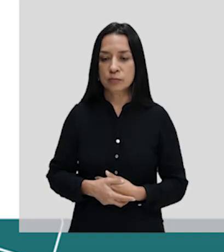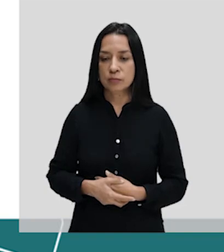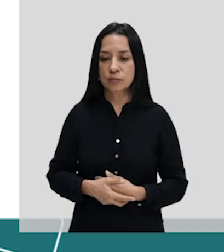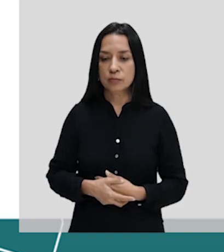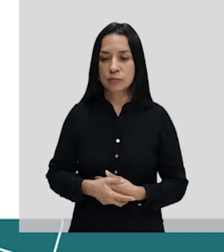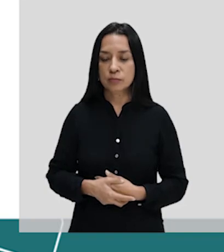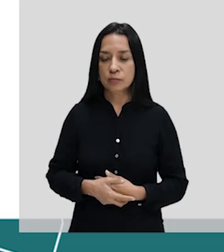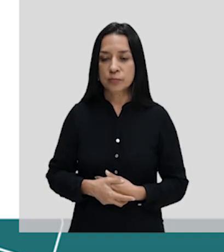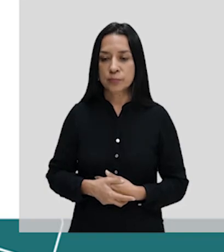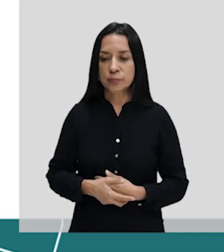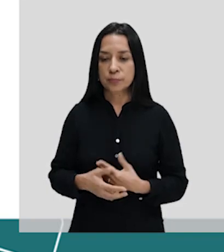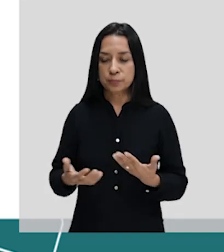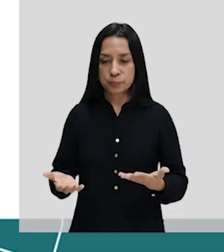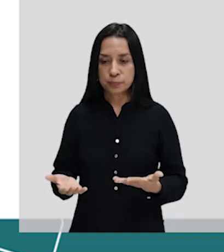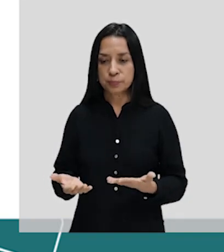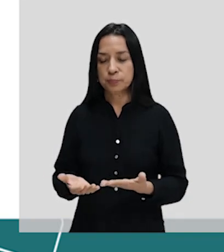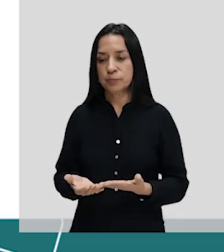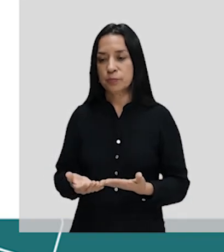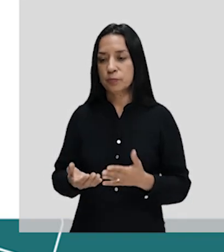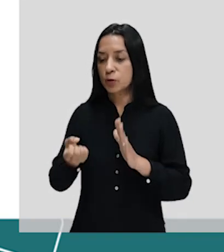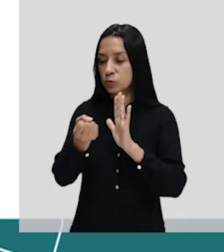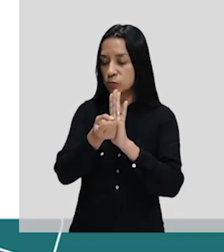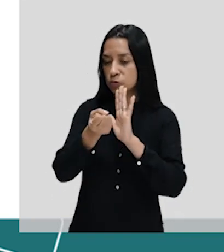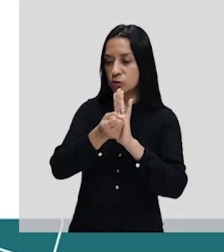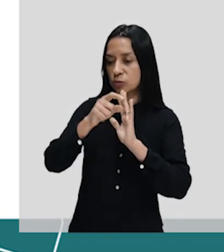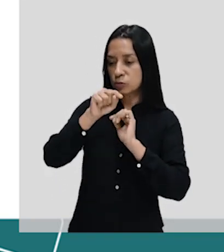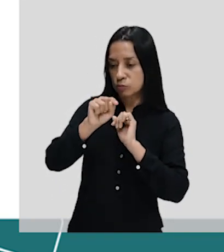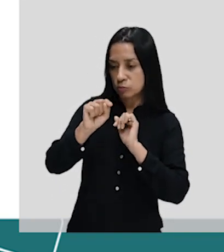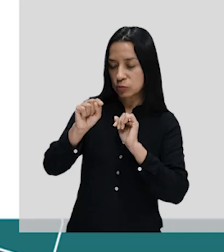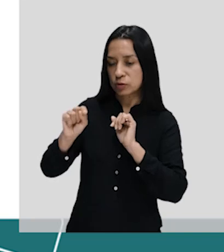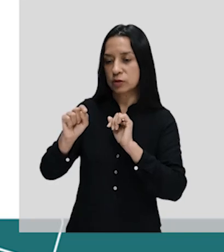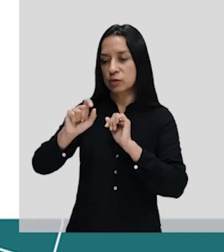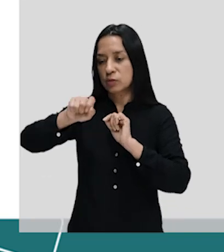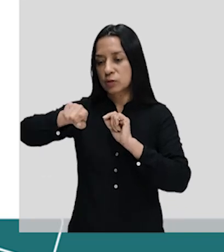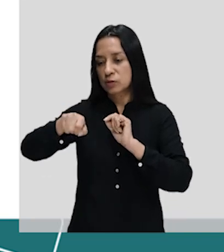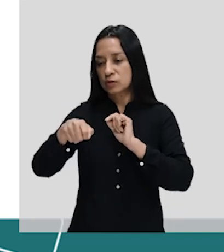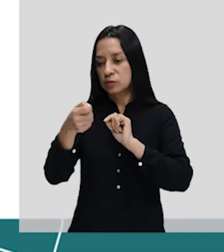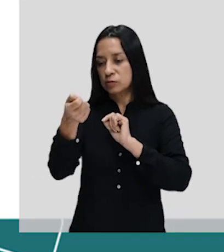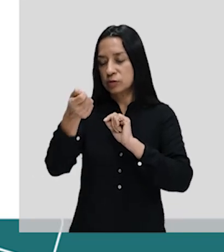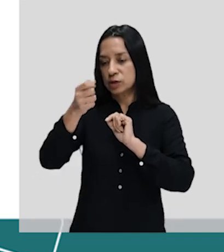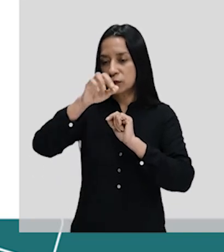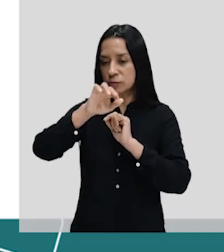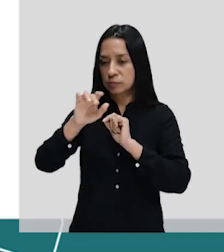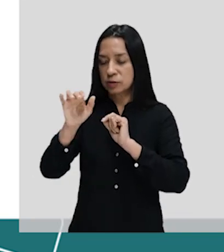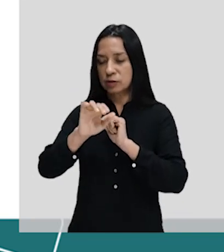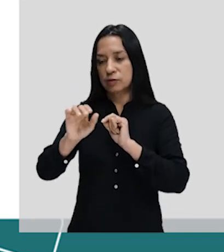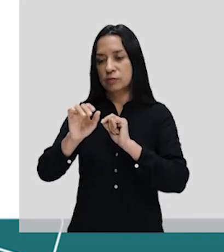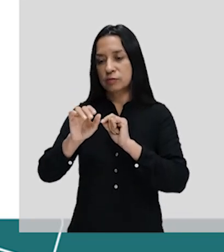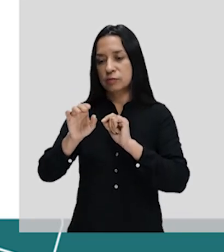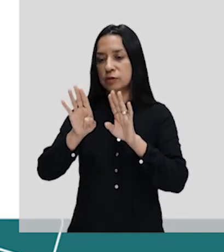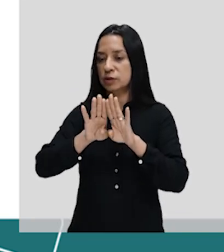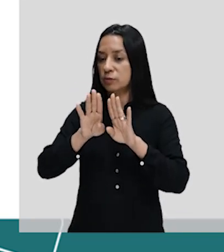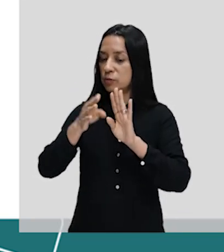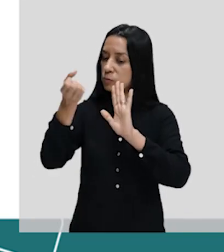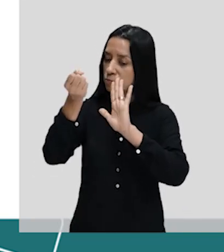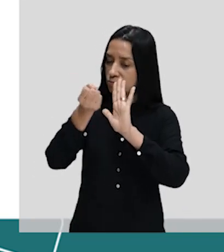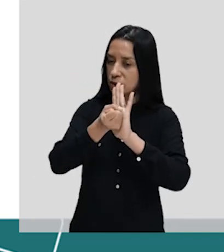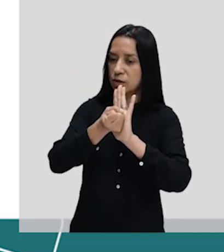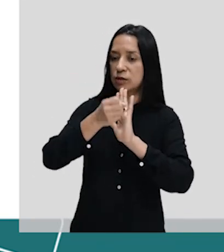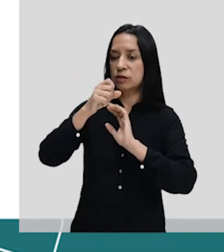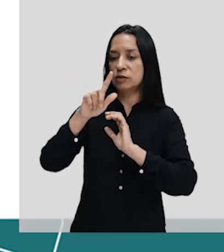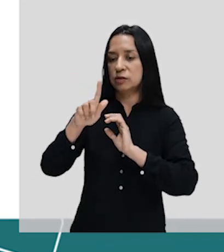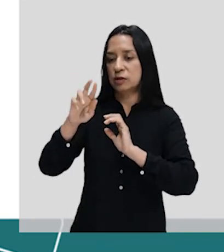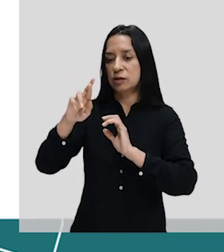facilitam sua compreensão. Então, os signos de pontuação são sinais gráficos, né, que também são chamados de marcas gráficas em